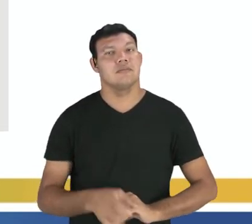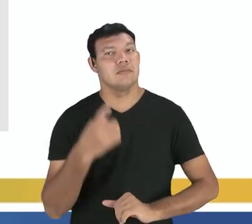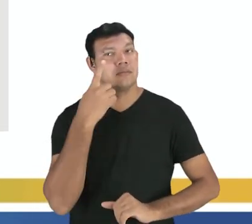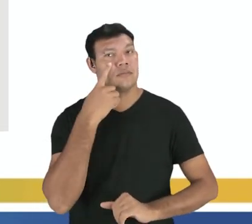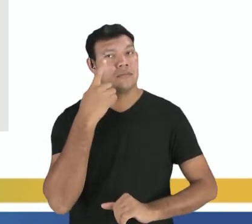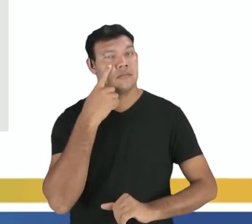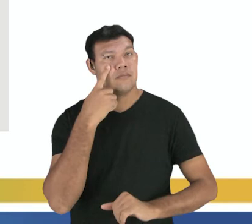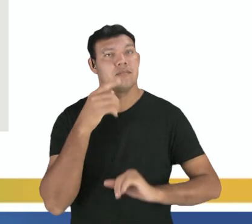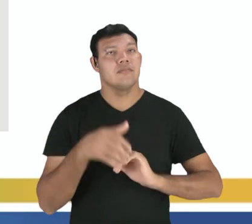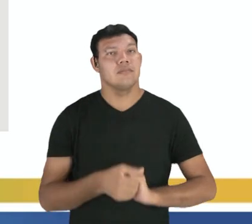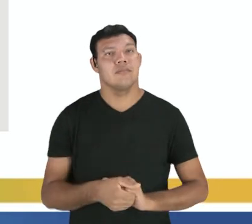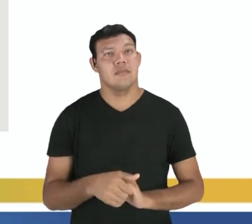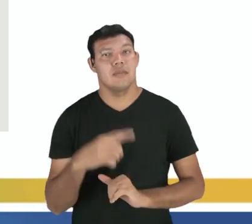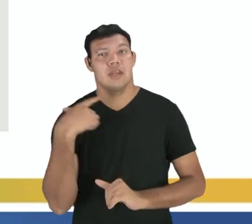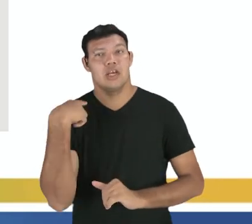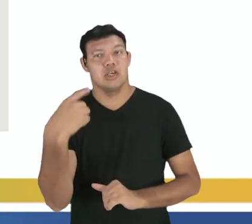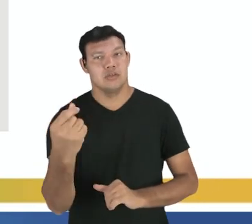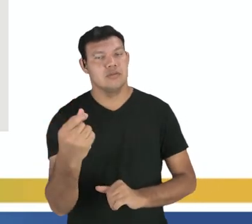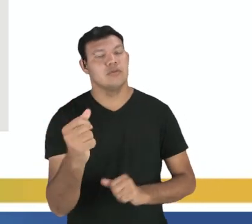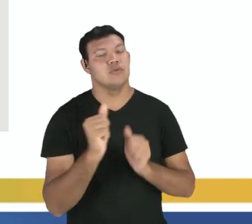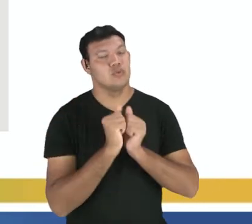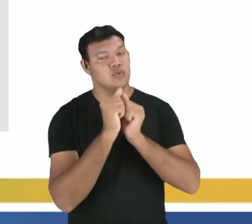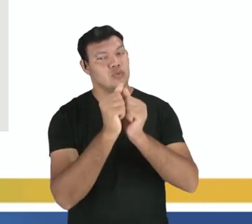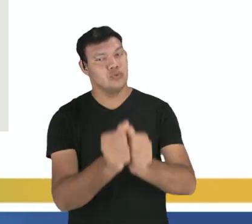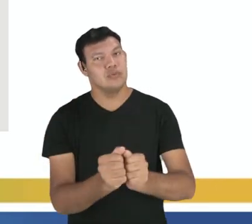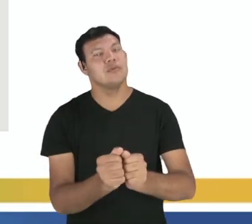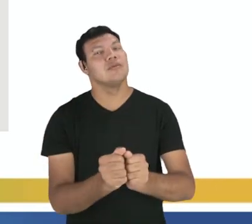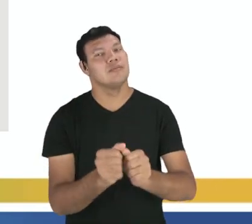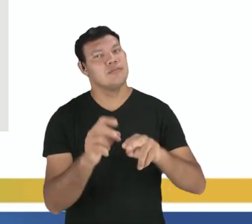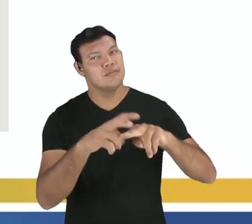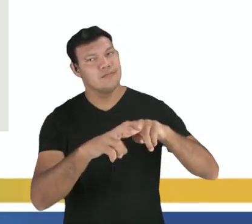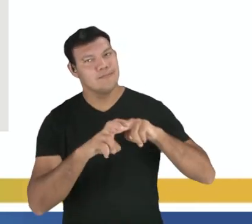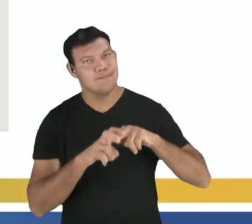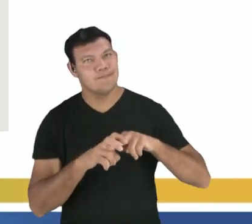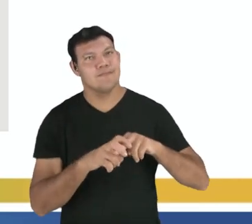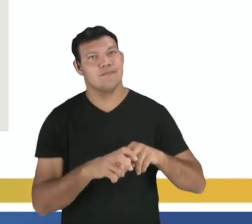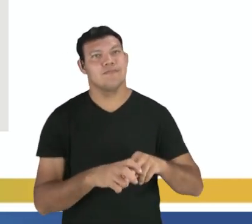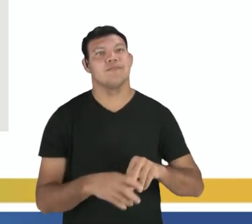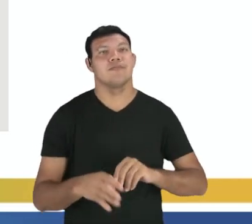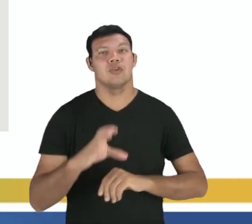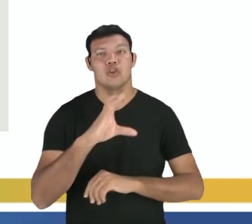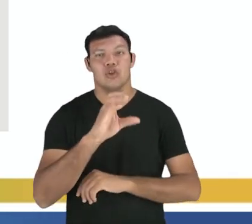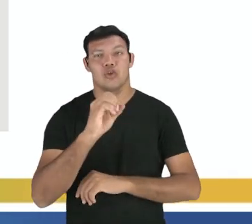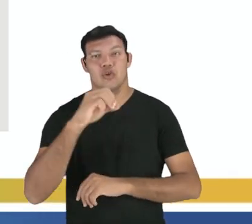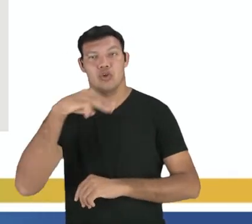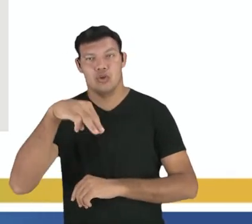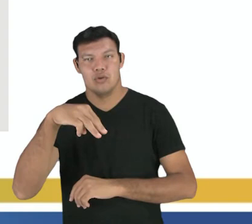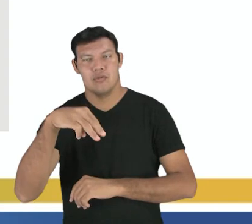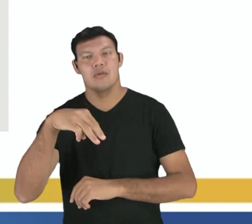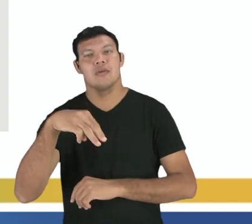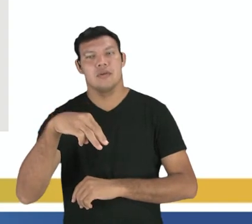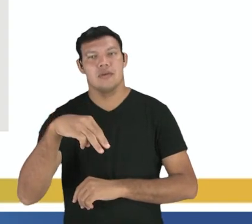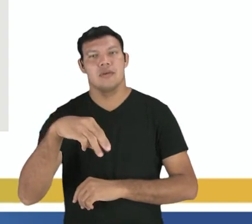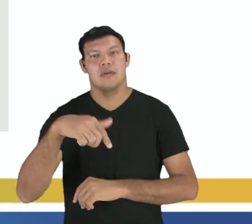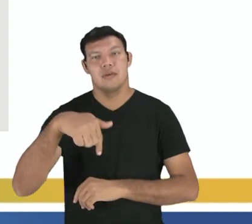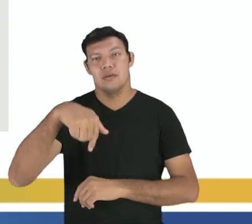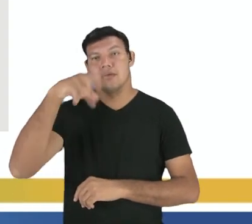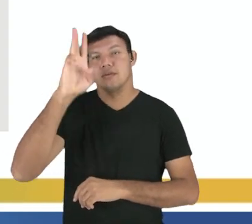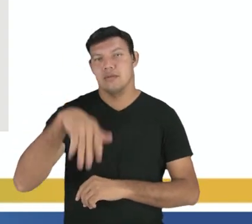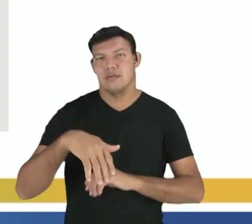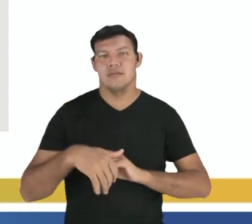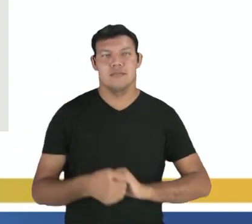que quem saiu, saiu com alguém, por isso que fica com quem. Né? Esse quem foi utilizado para